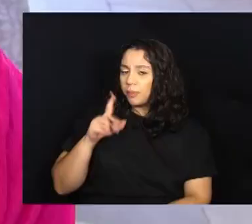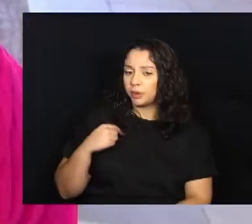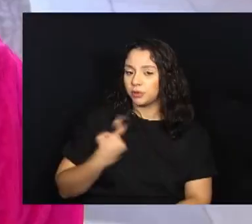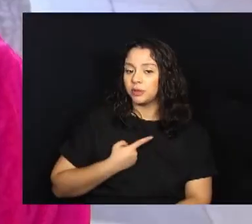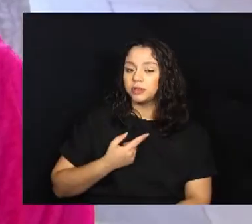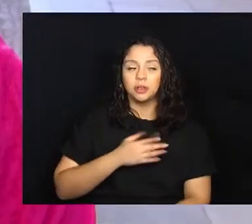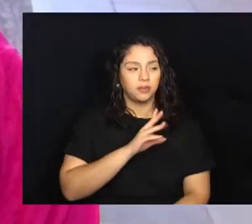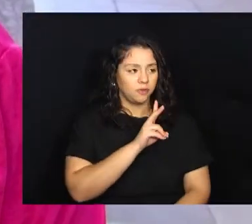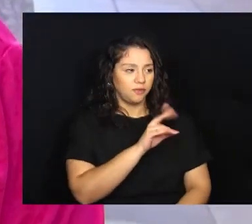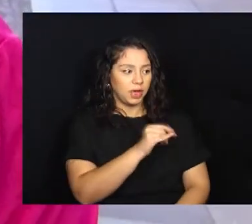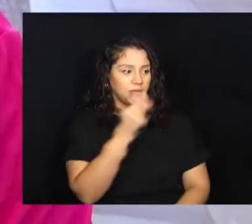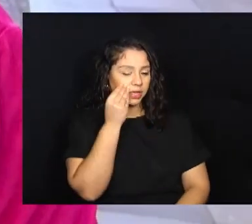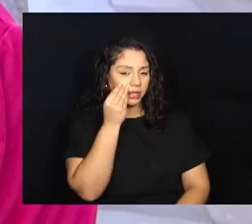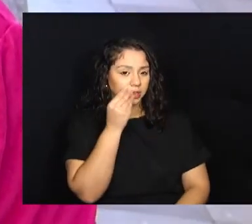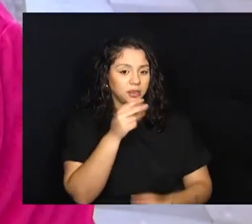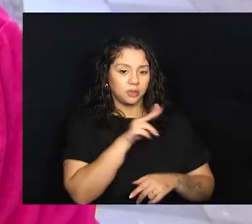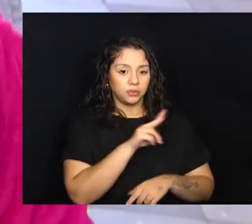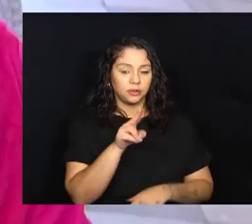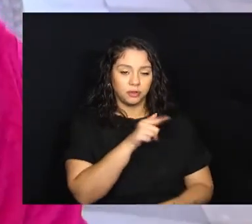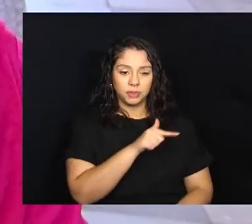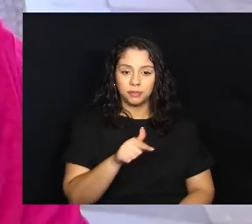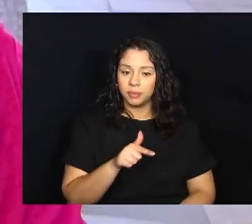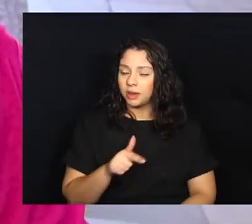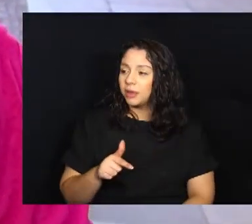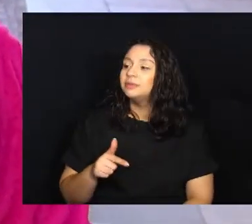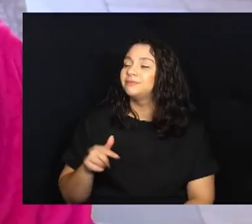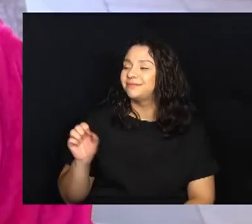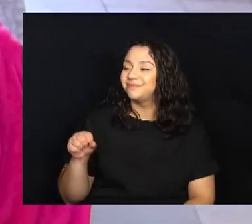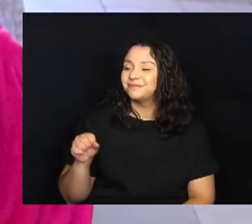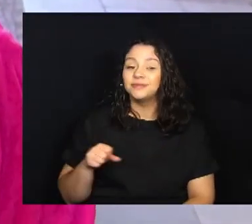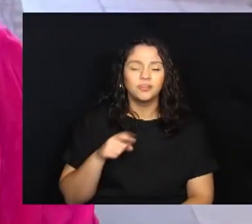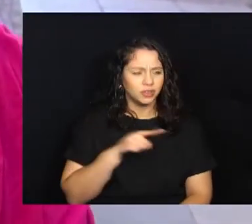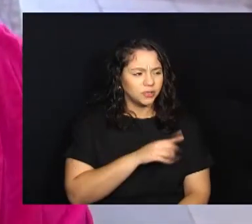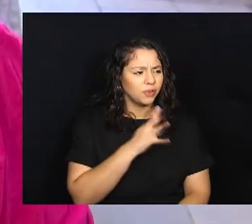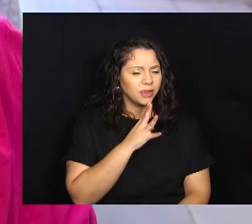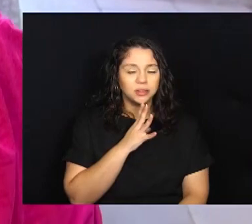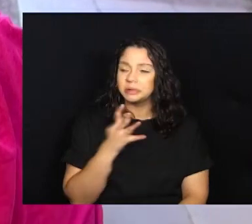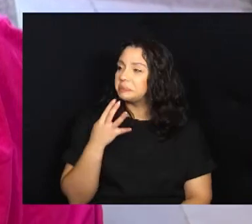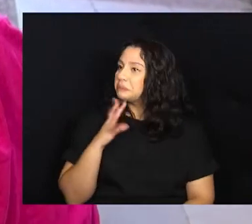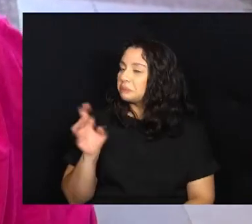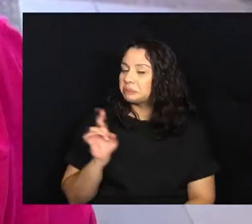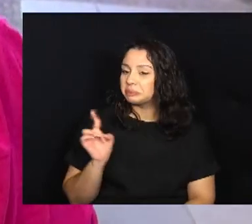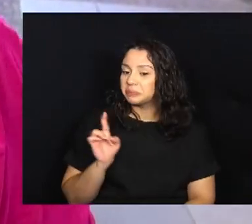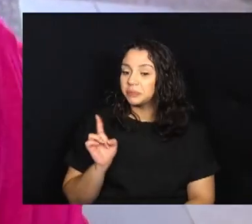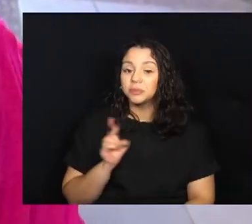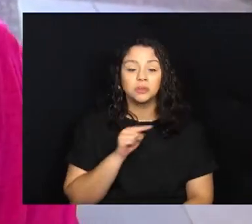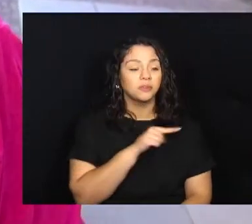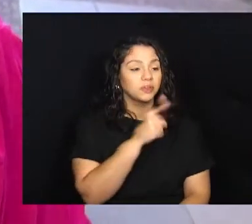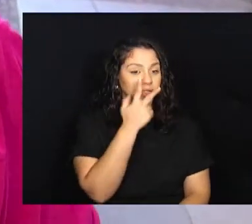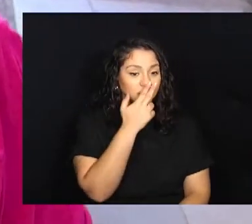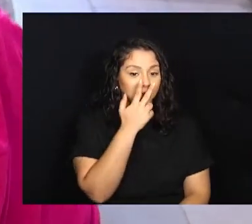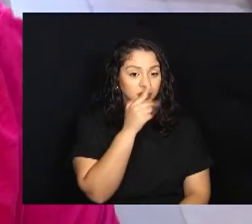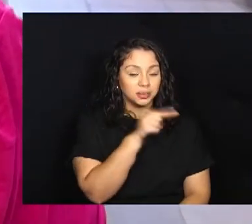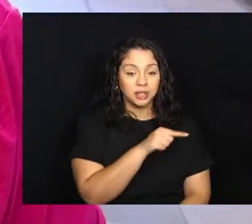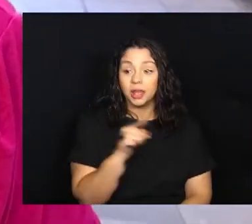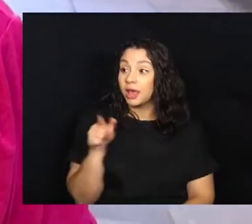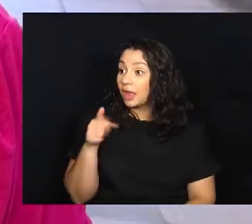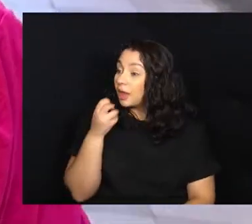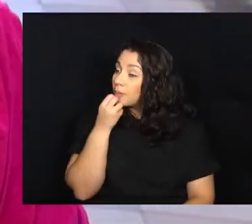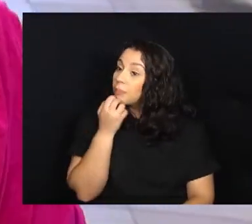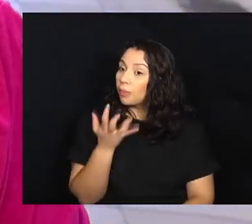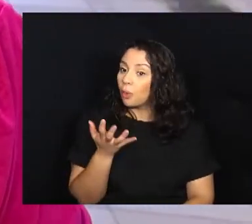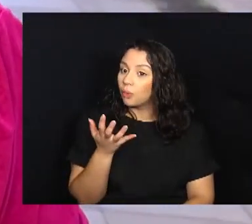Vou. Não, nunca ouvi falar, não. O que você acha desse programa? Eu acho bom, né? Se